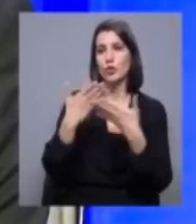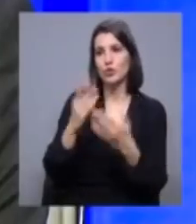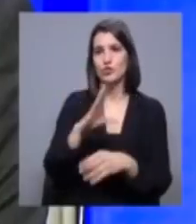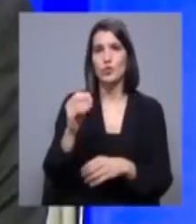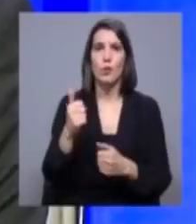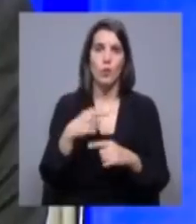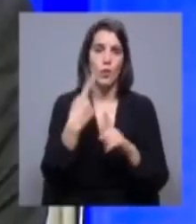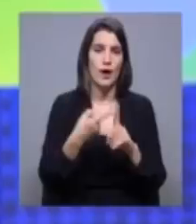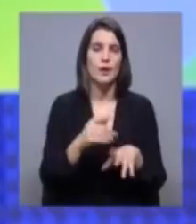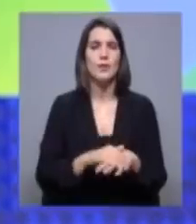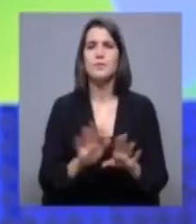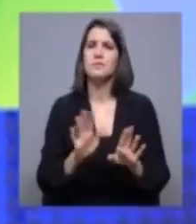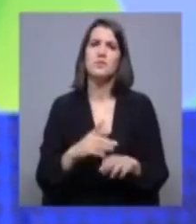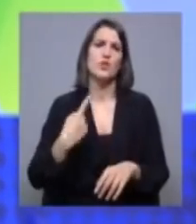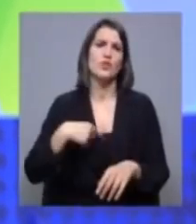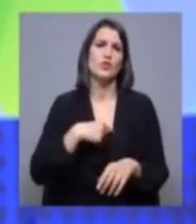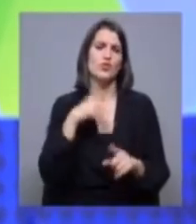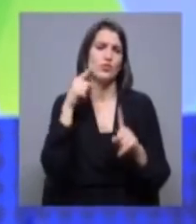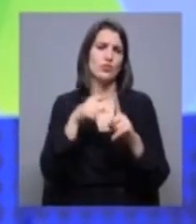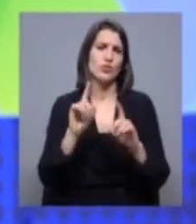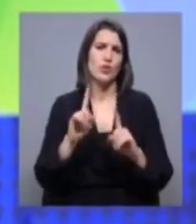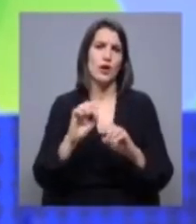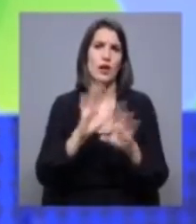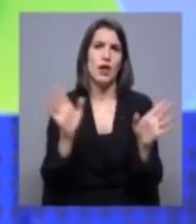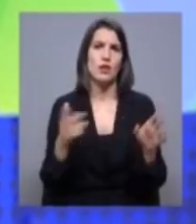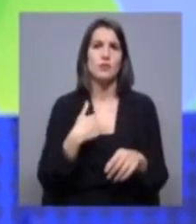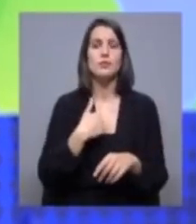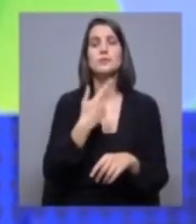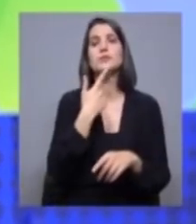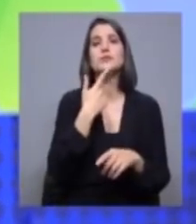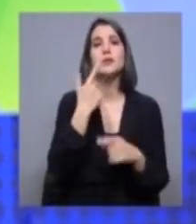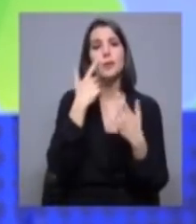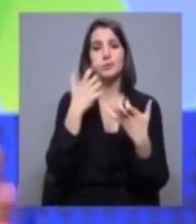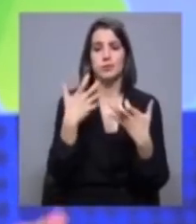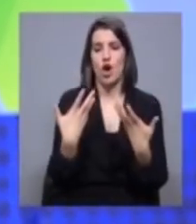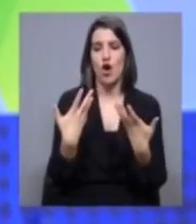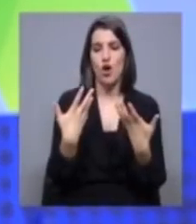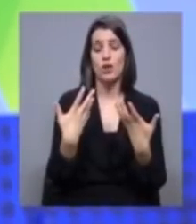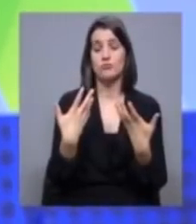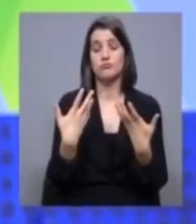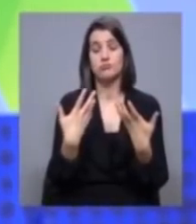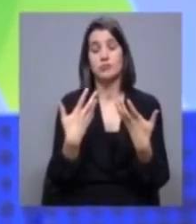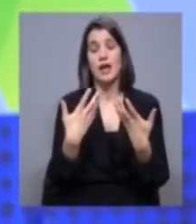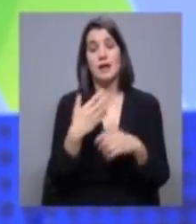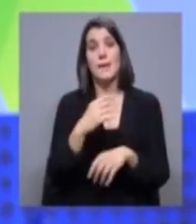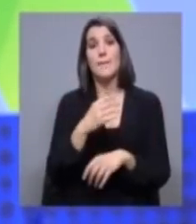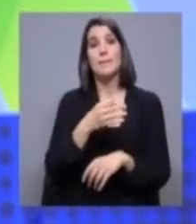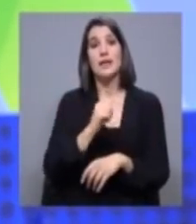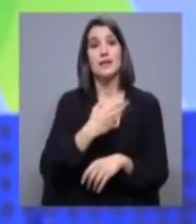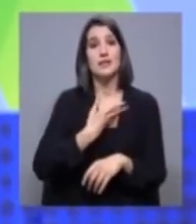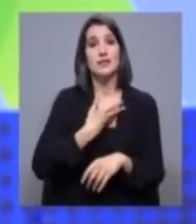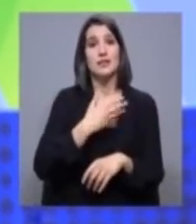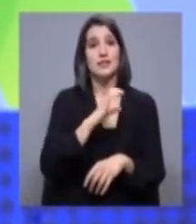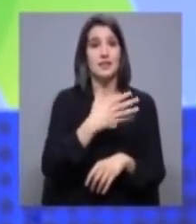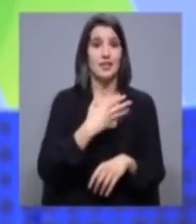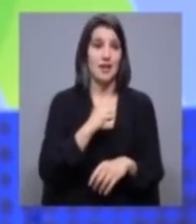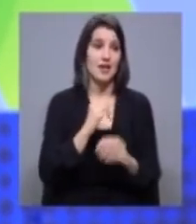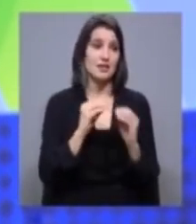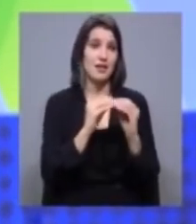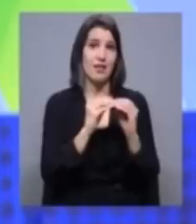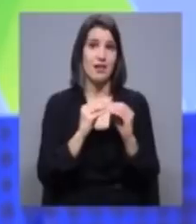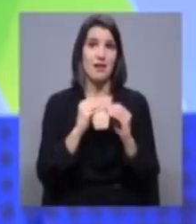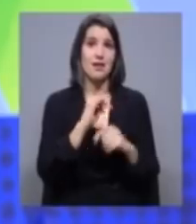ah não o nosso anos é claro nós percebemos claramente neste momento a um arranjo entre PSD e CDs entre Liberal